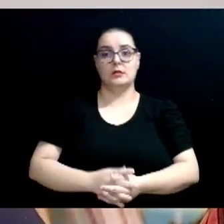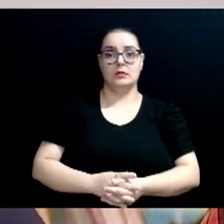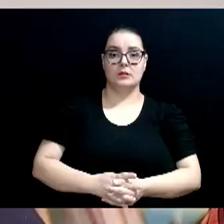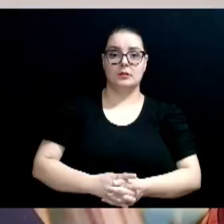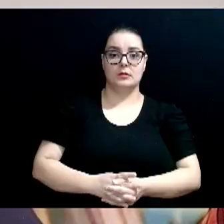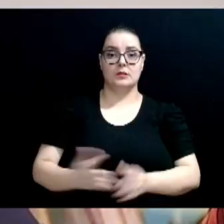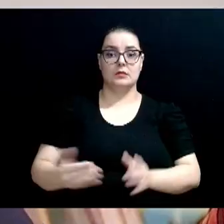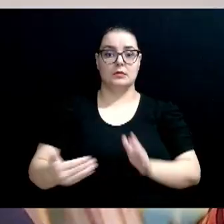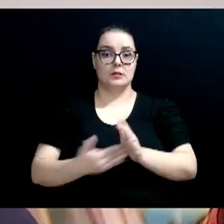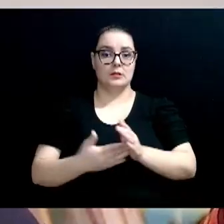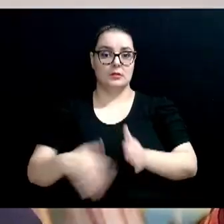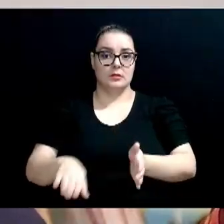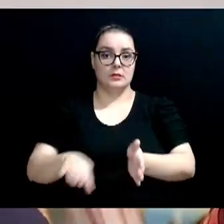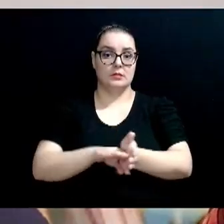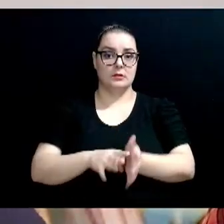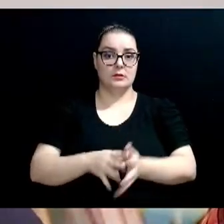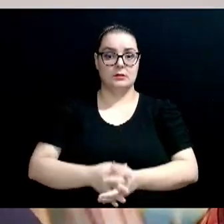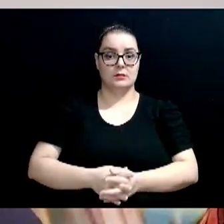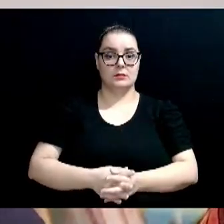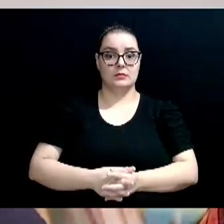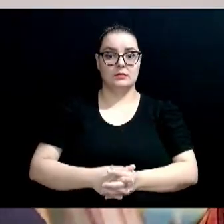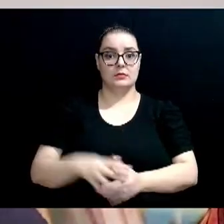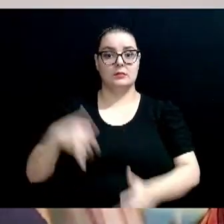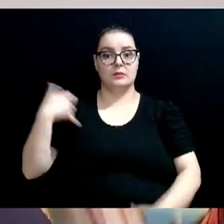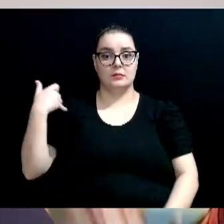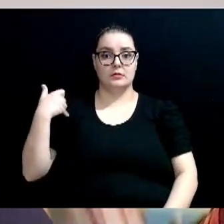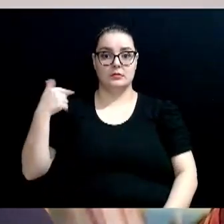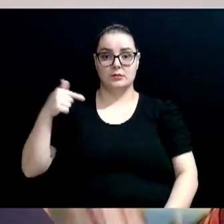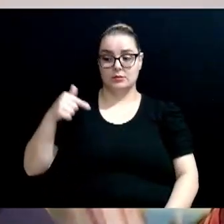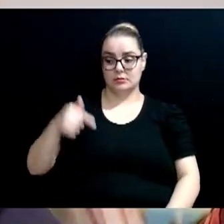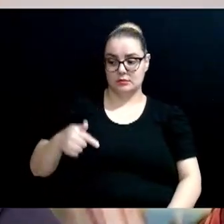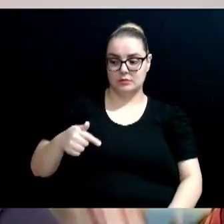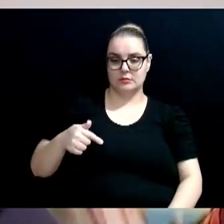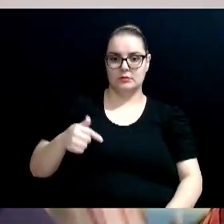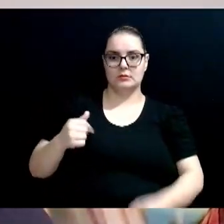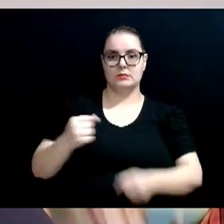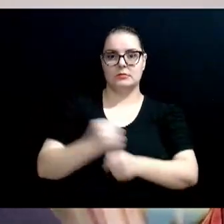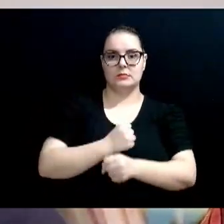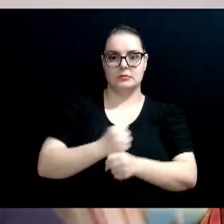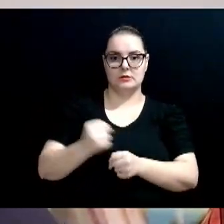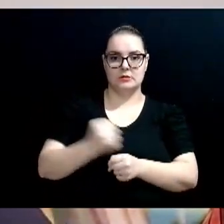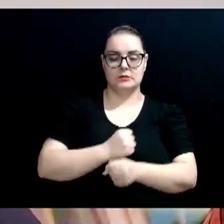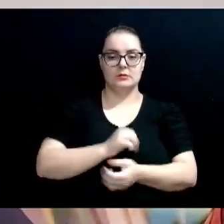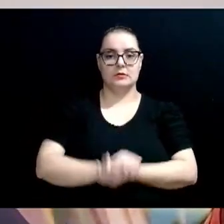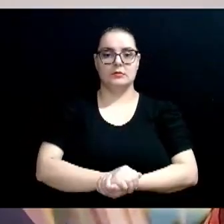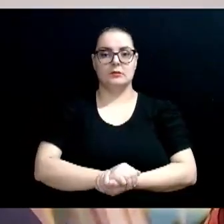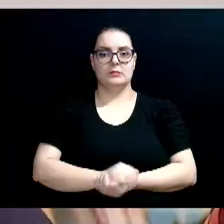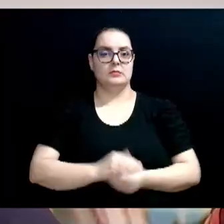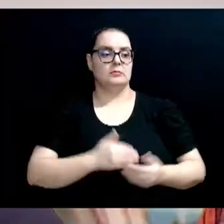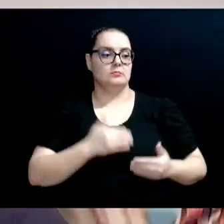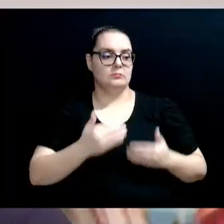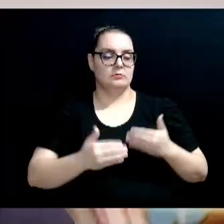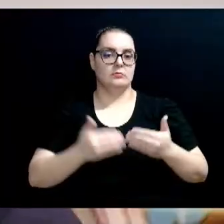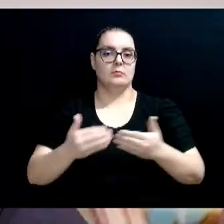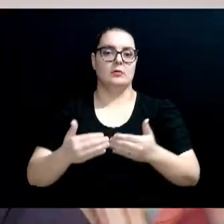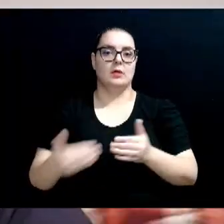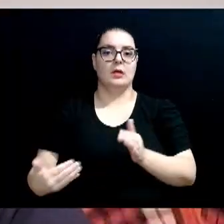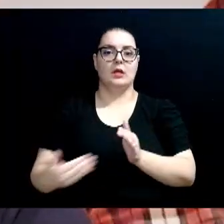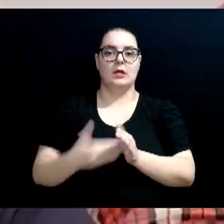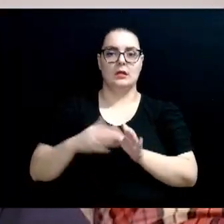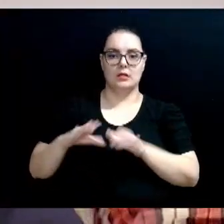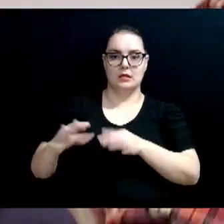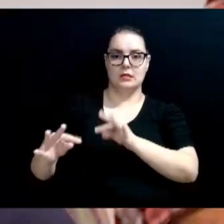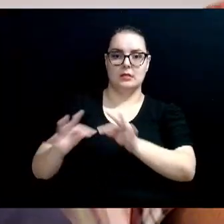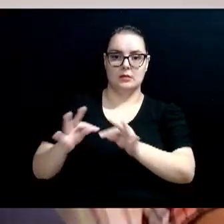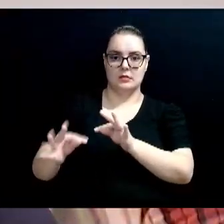nós chegamos na idade de 7 anos, mas a gente passa por um período até que a equipe